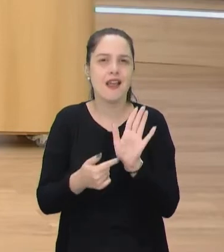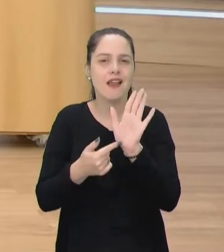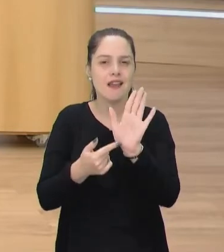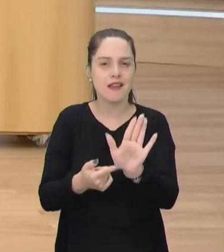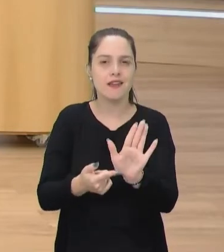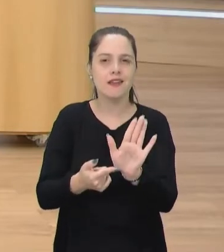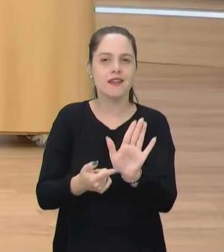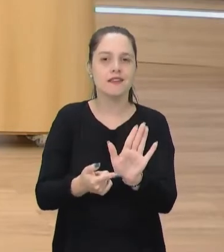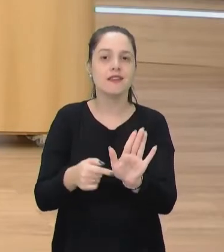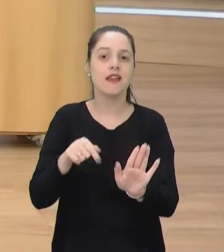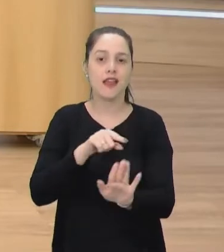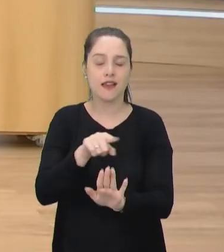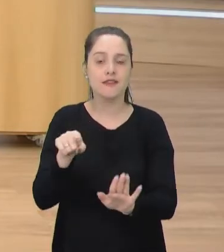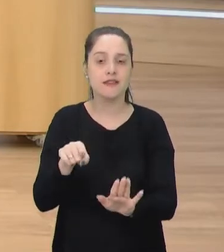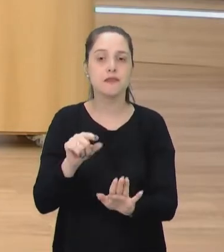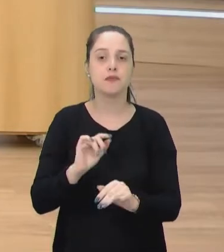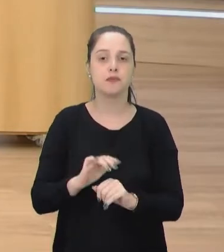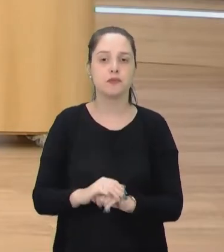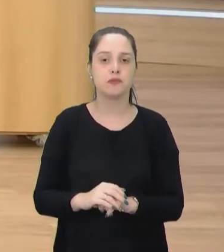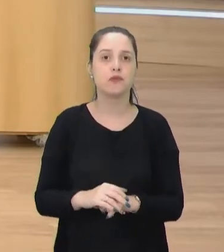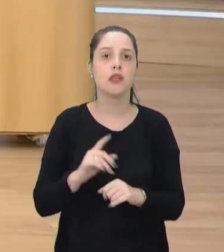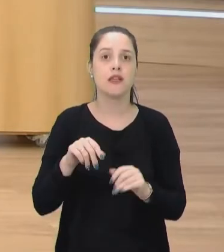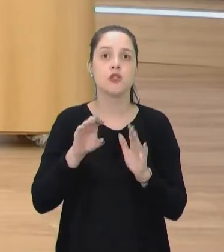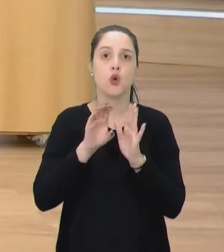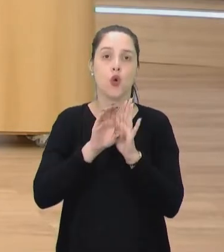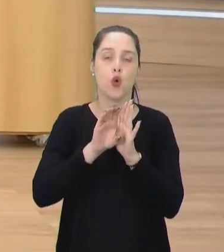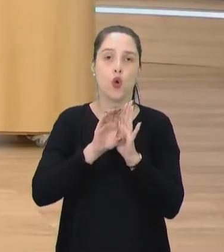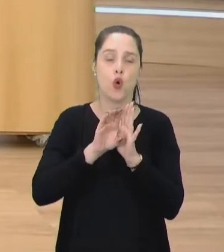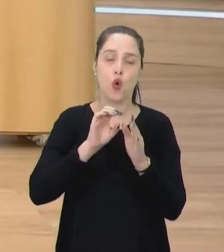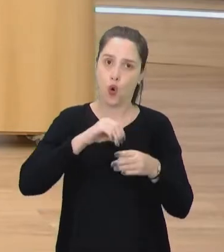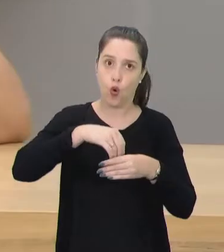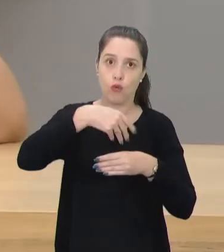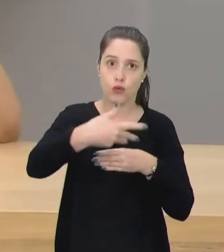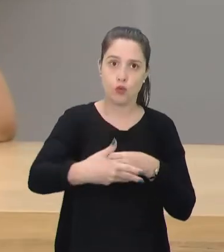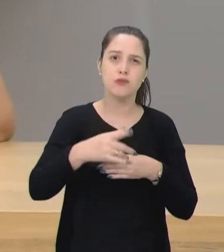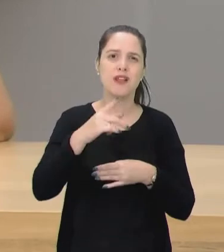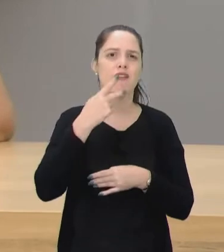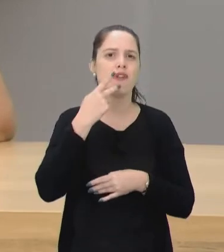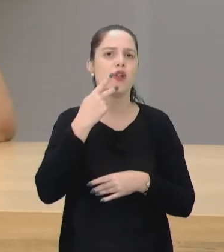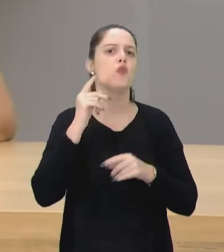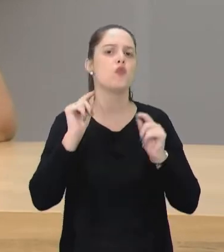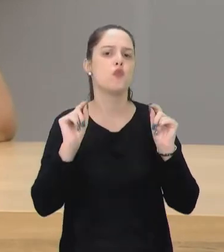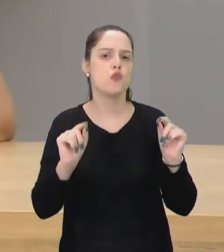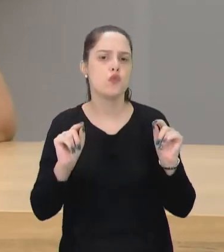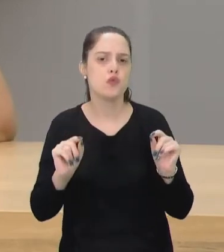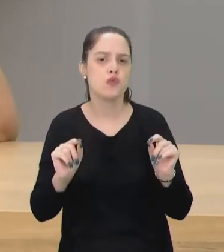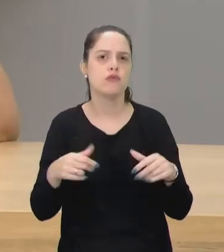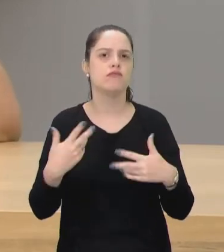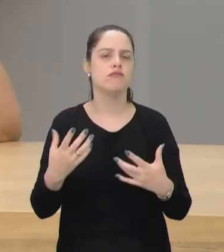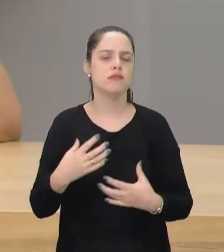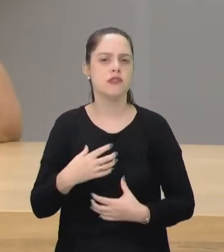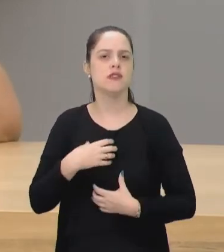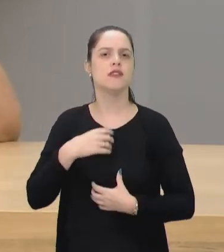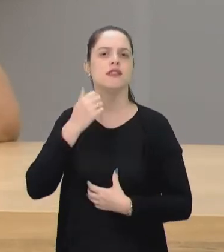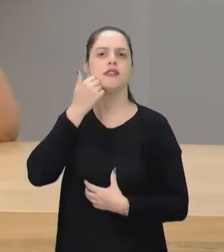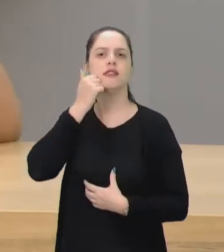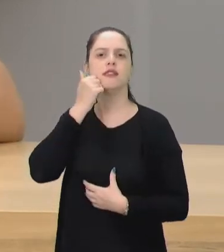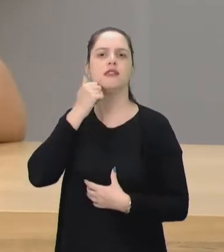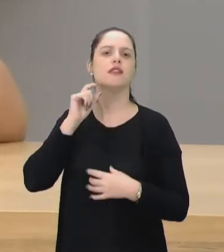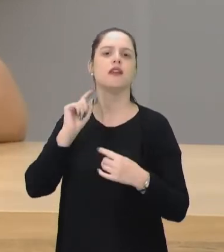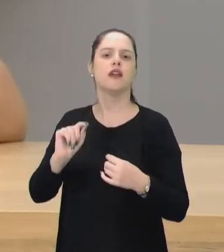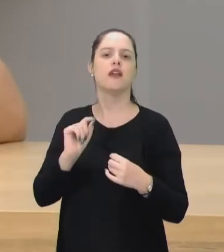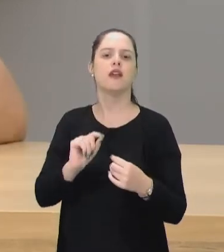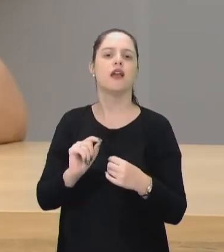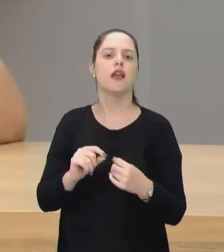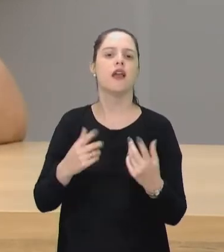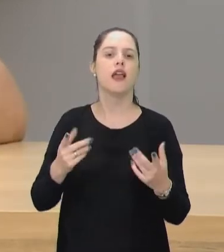que esse conteúdo ele está falando? Que o método científico basicamente é um